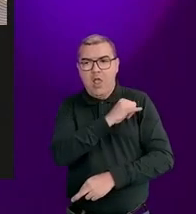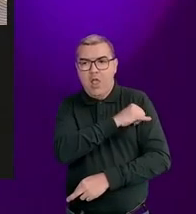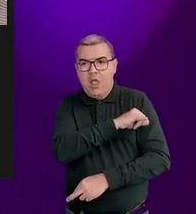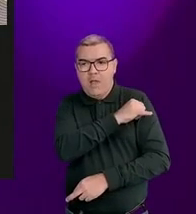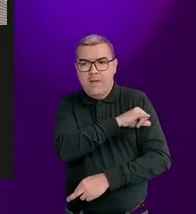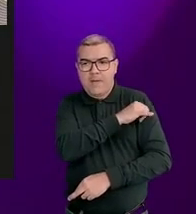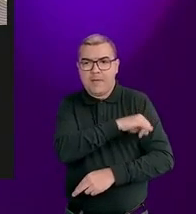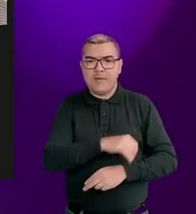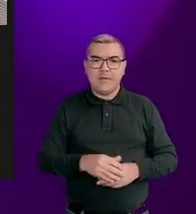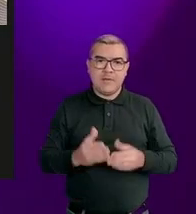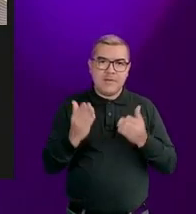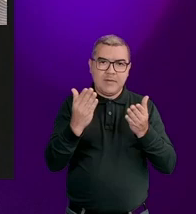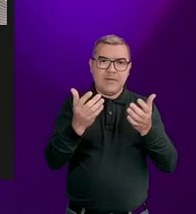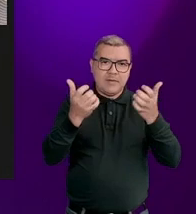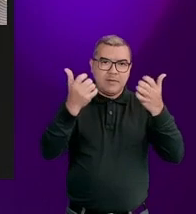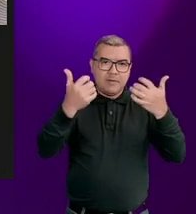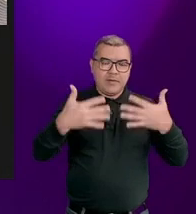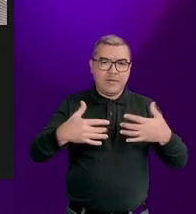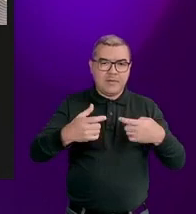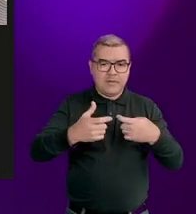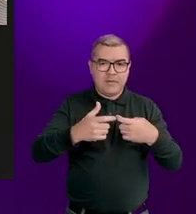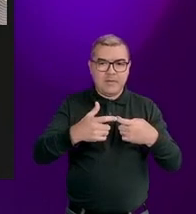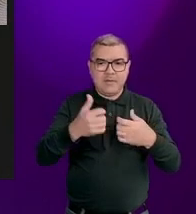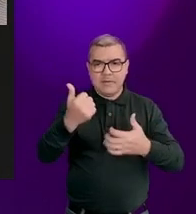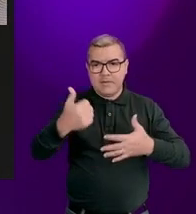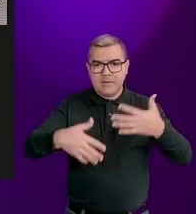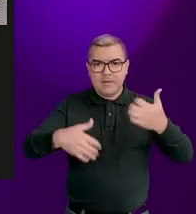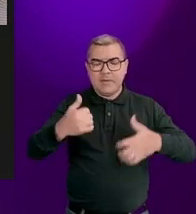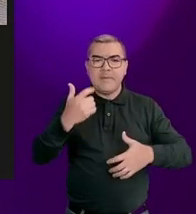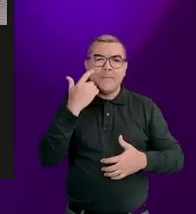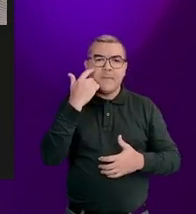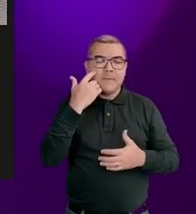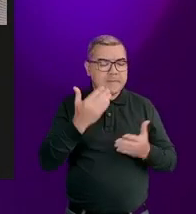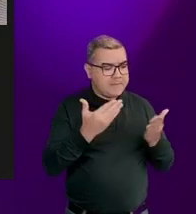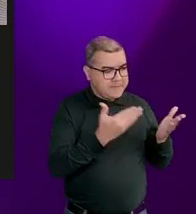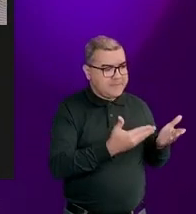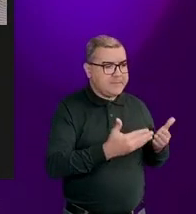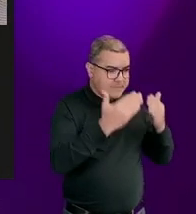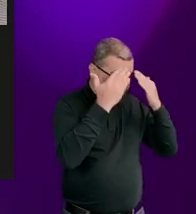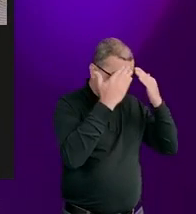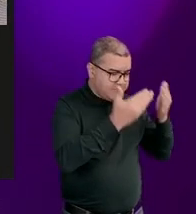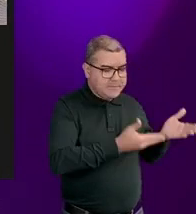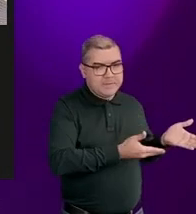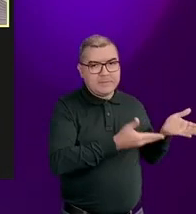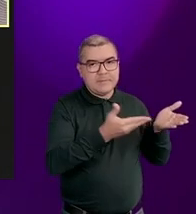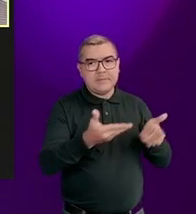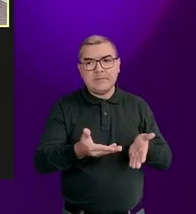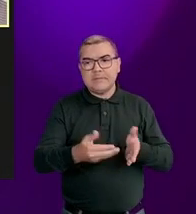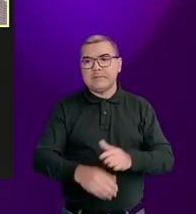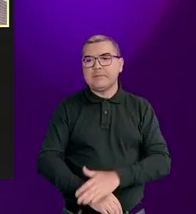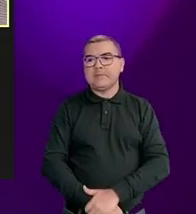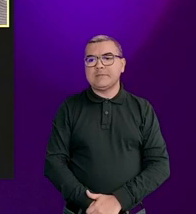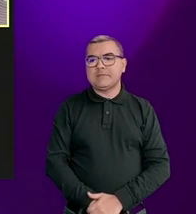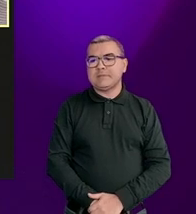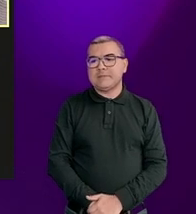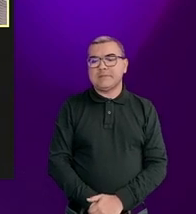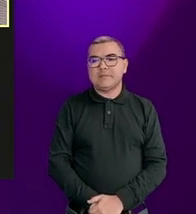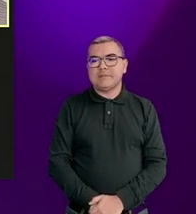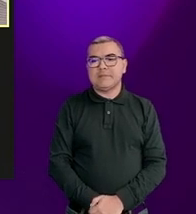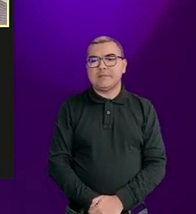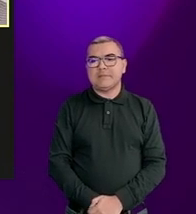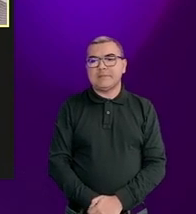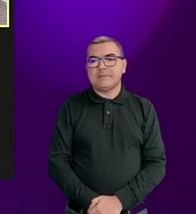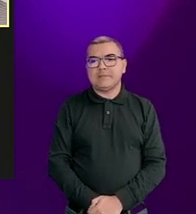das indicações desse procedimento. Ângelo, muito obrigado, você tem a palavra. Obrigado,